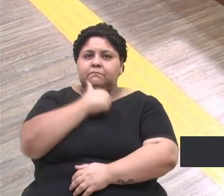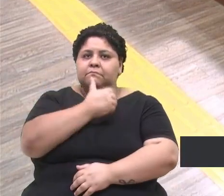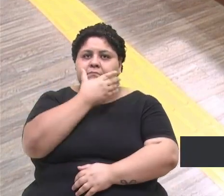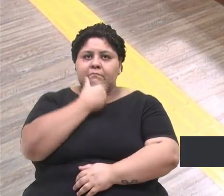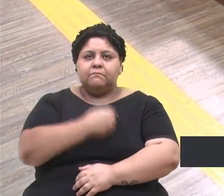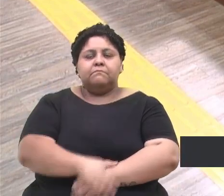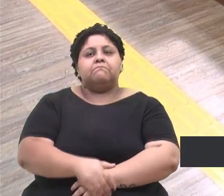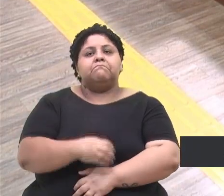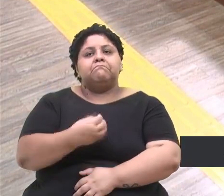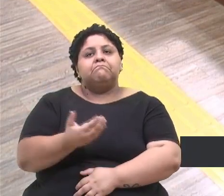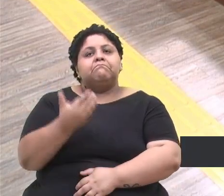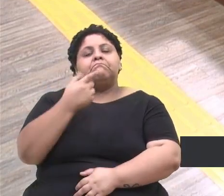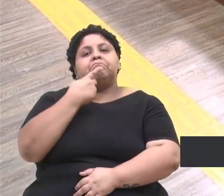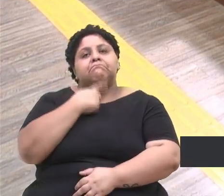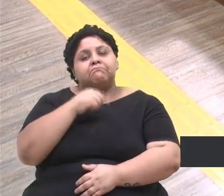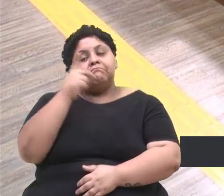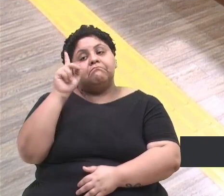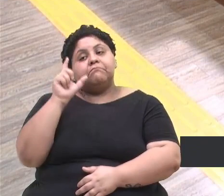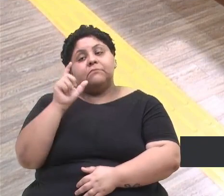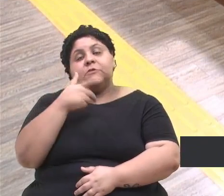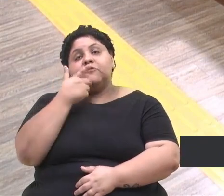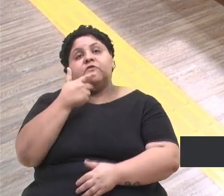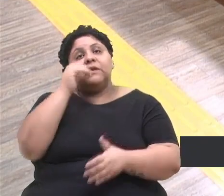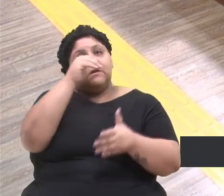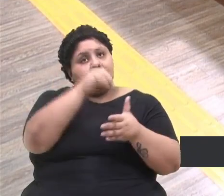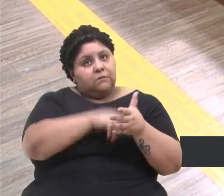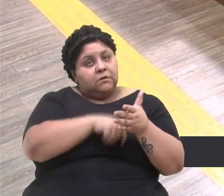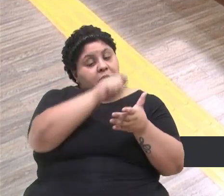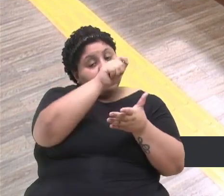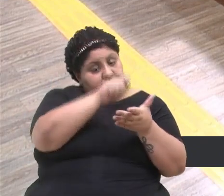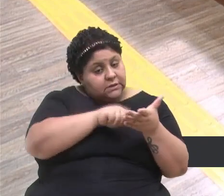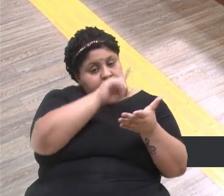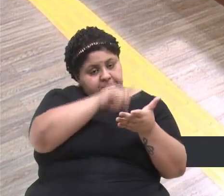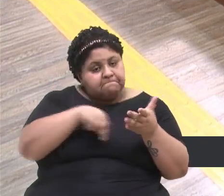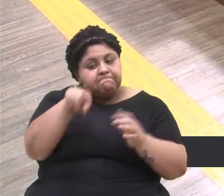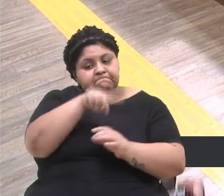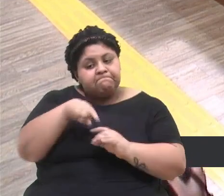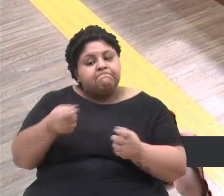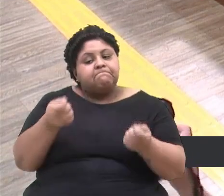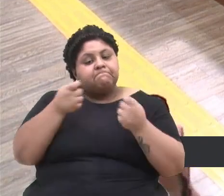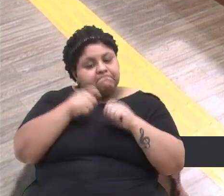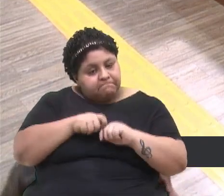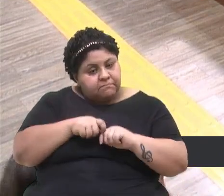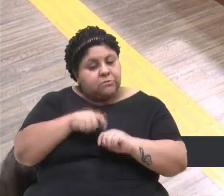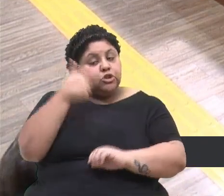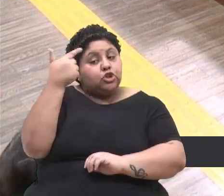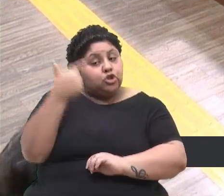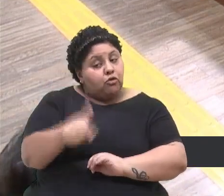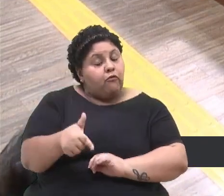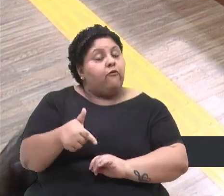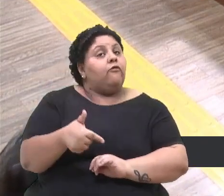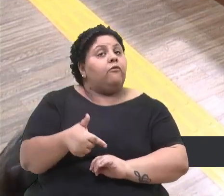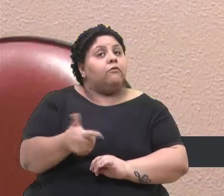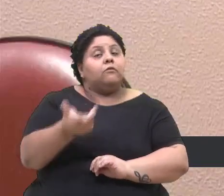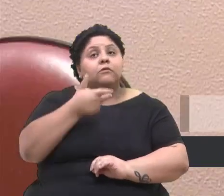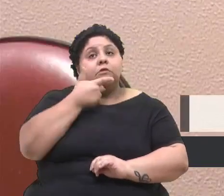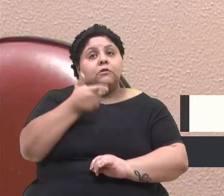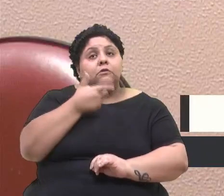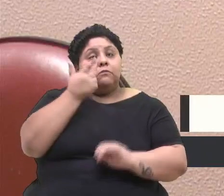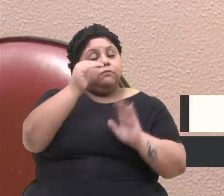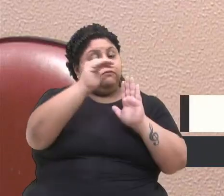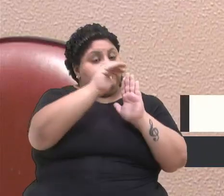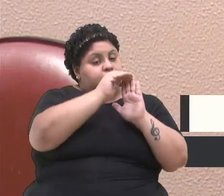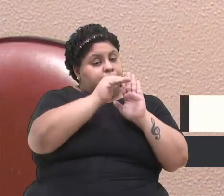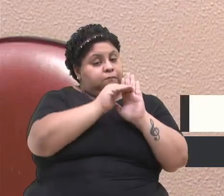de declarar o voto até porque assinei esta moção, né? E a gente precisa aqui, mais uma vez, falar da seguinte